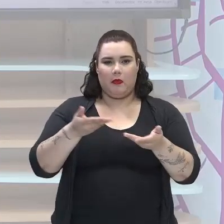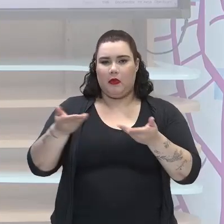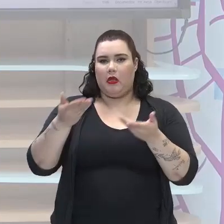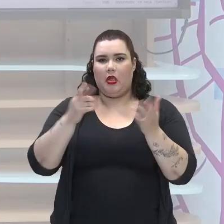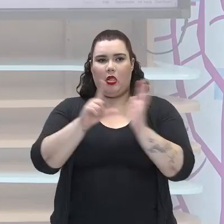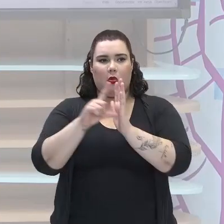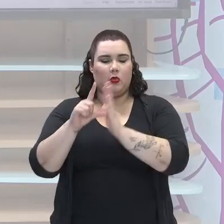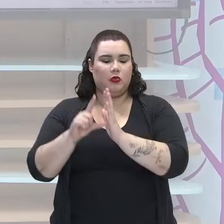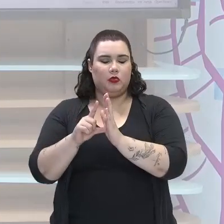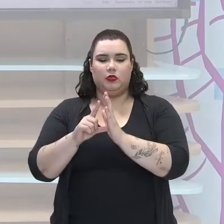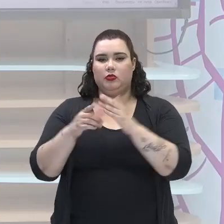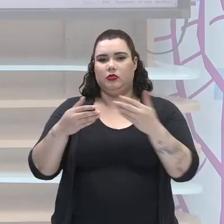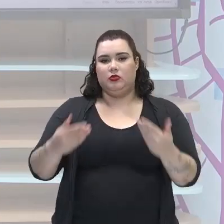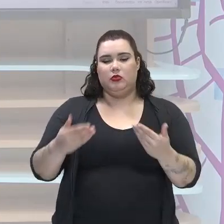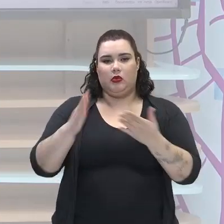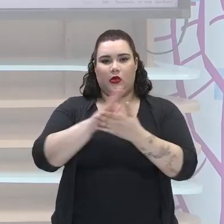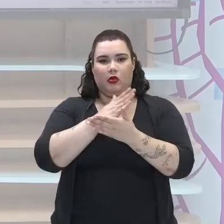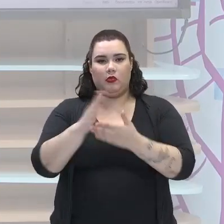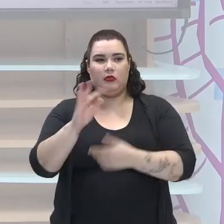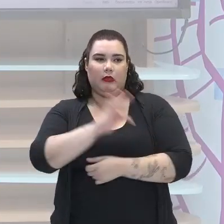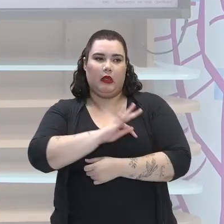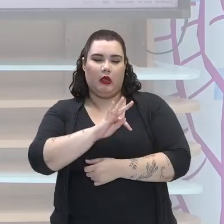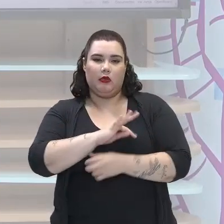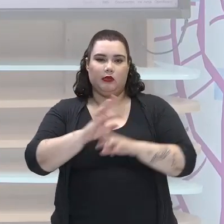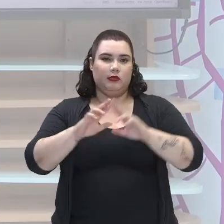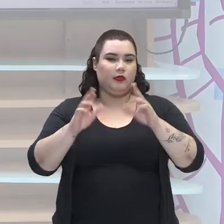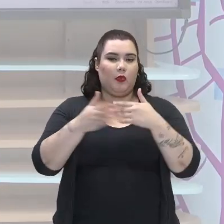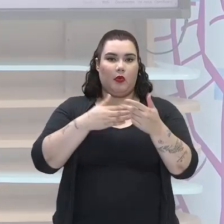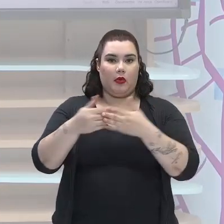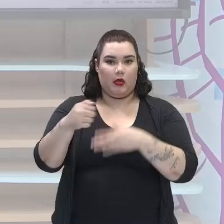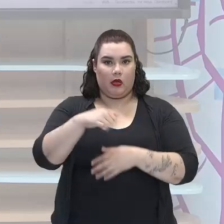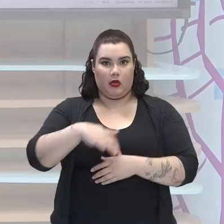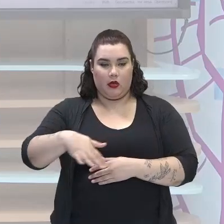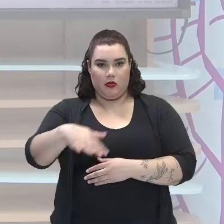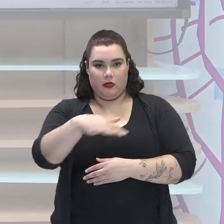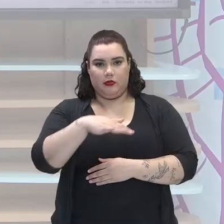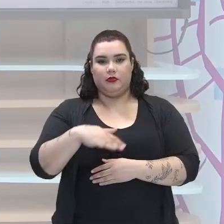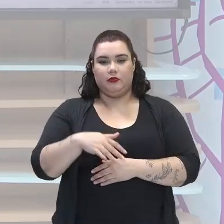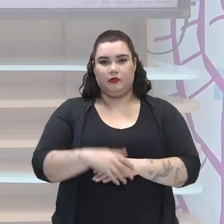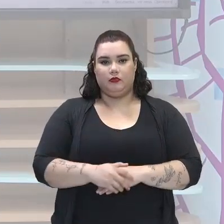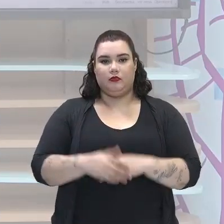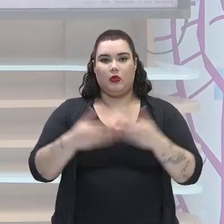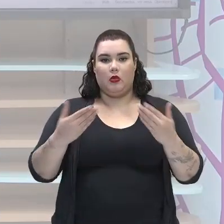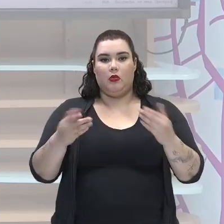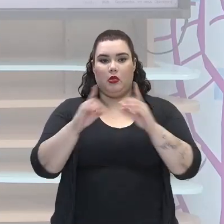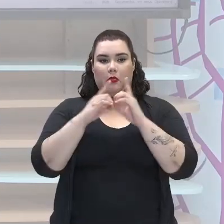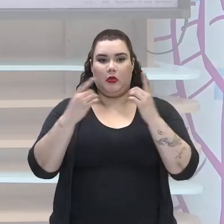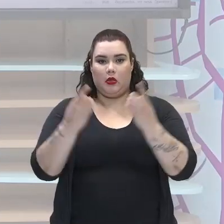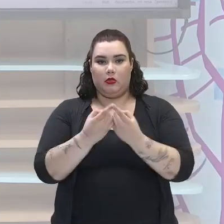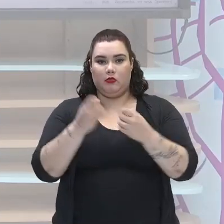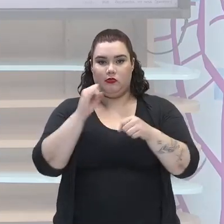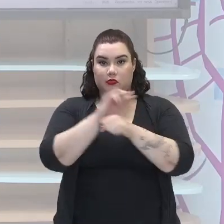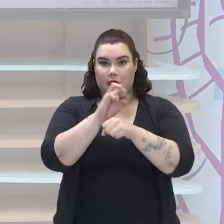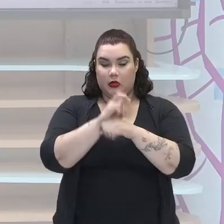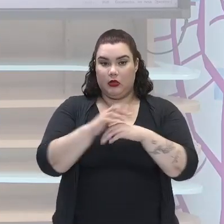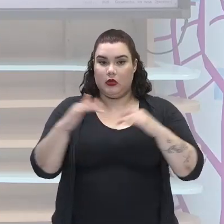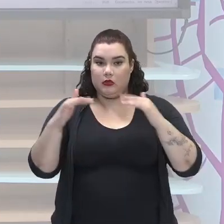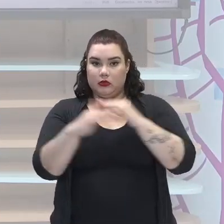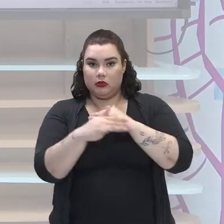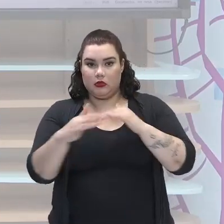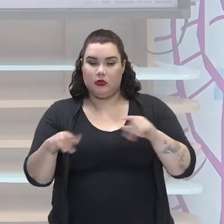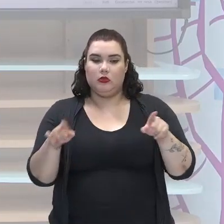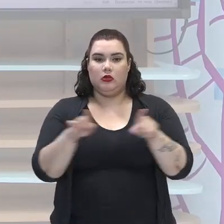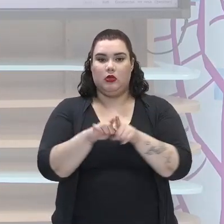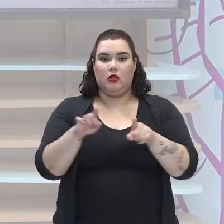comércio, alguns empregos mais técnicos, enfim, né? Então a questão dos departamentos ali de emprego nas cidades também